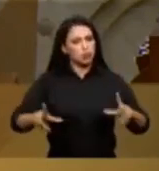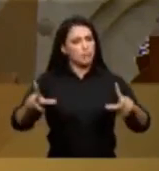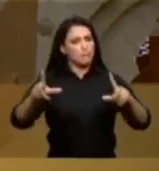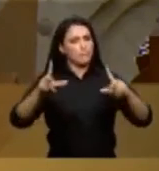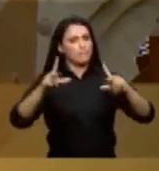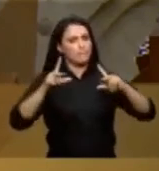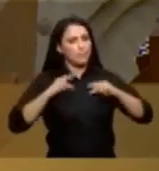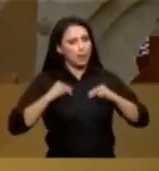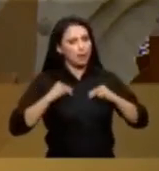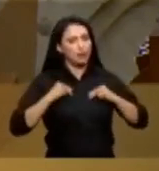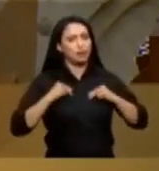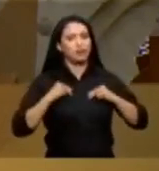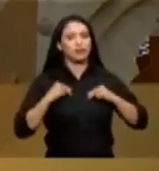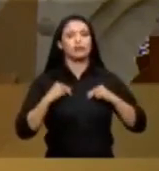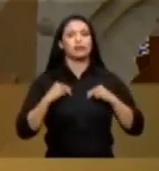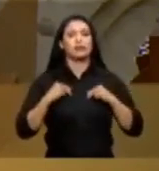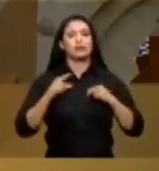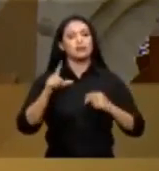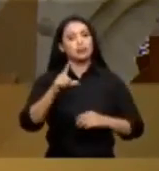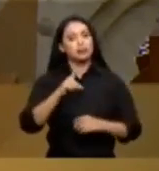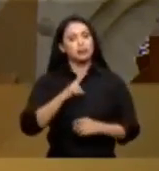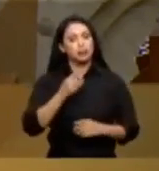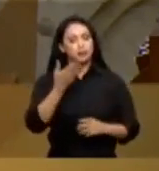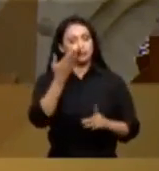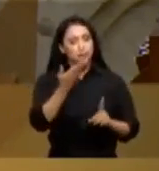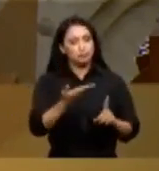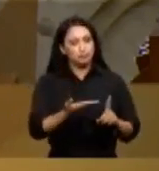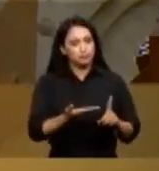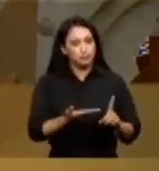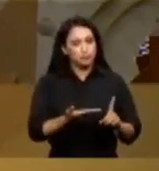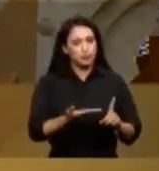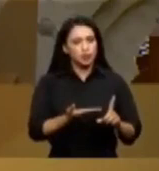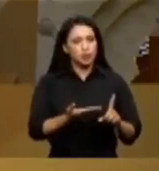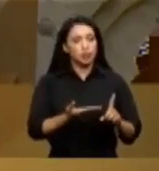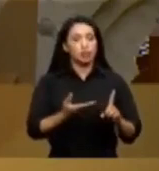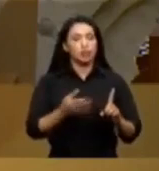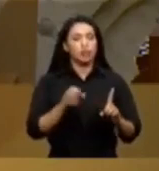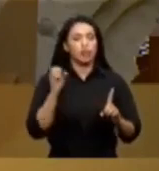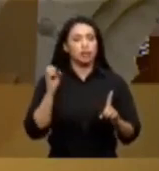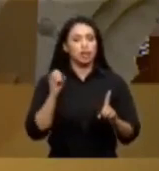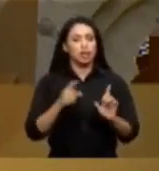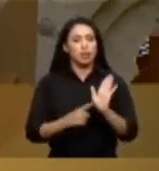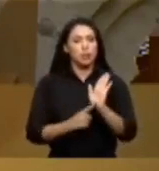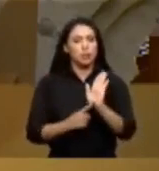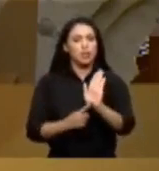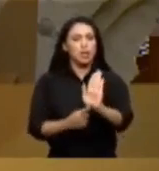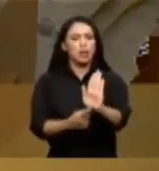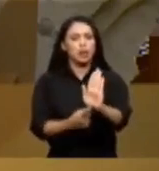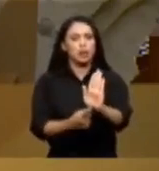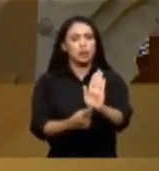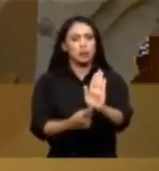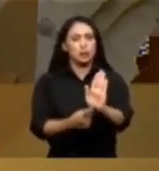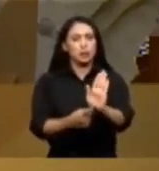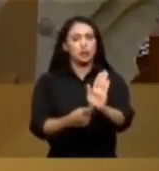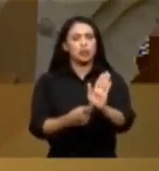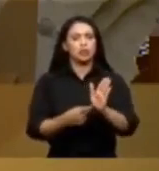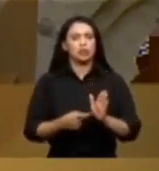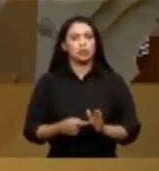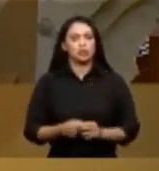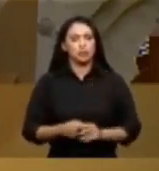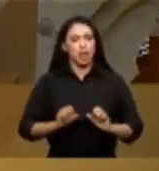que tem em Vossa Excelência um dos seus faróis na condução